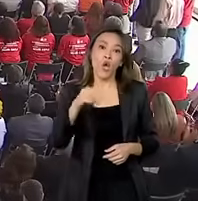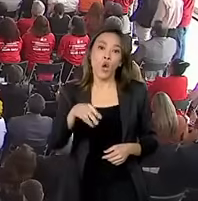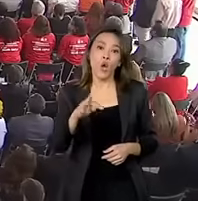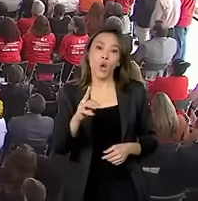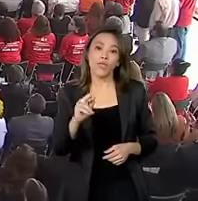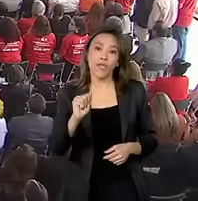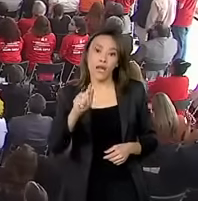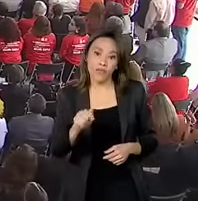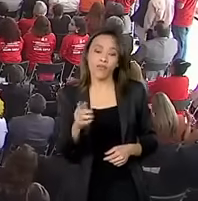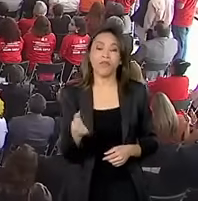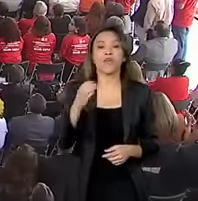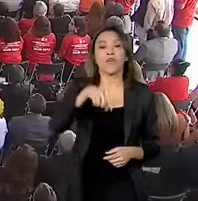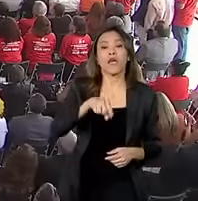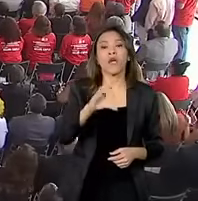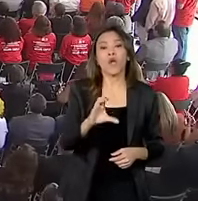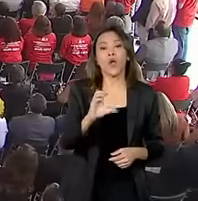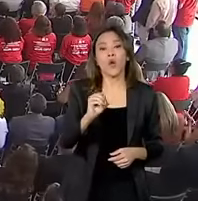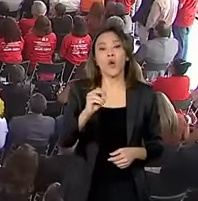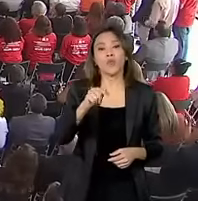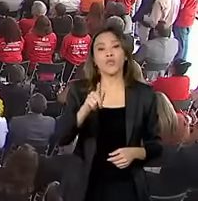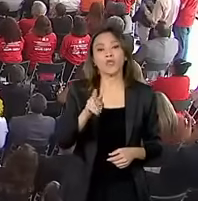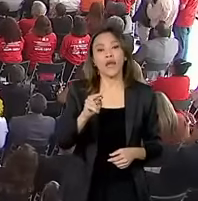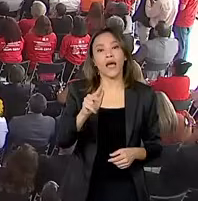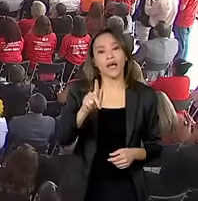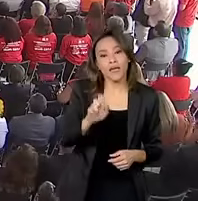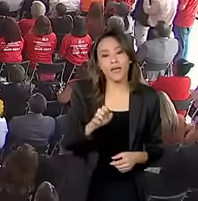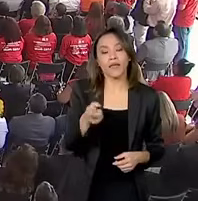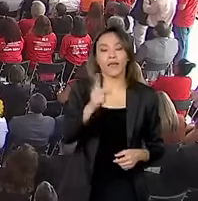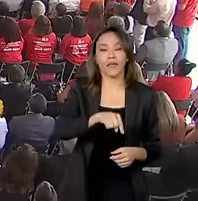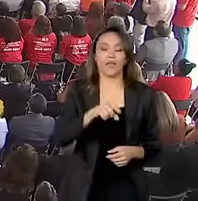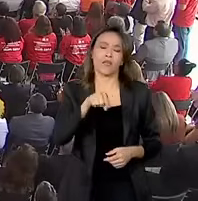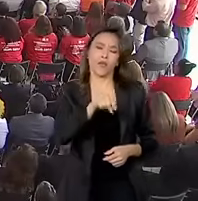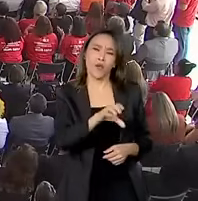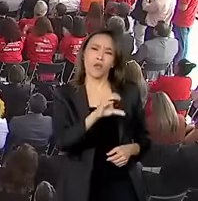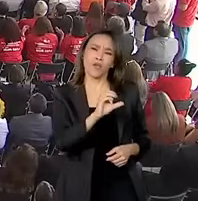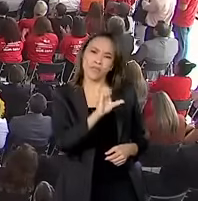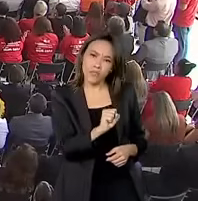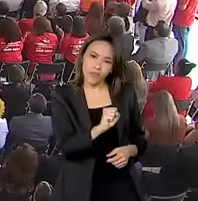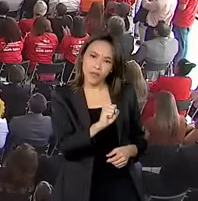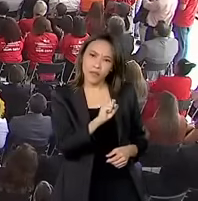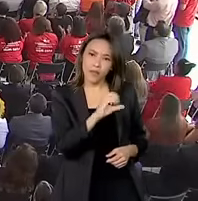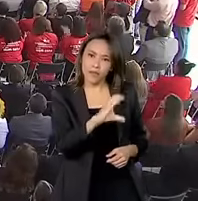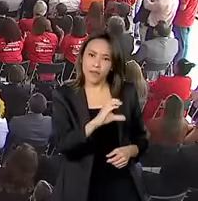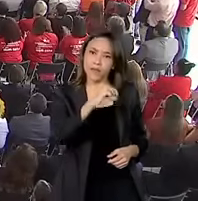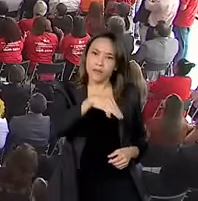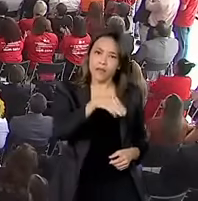a CONTAG, a CONAG e o CNS.